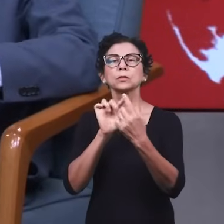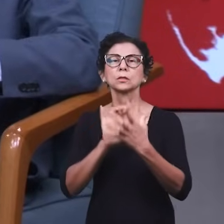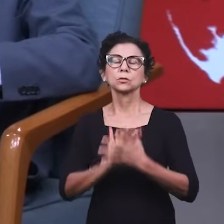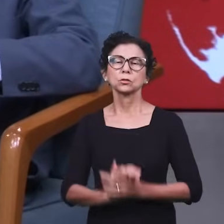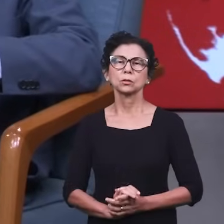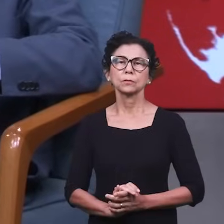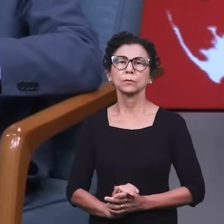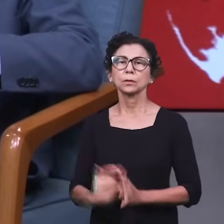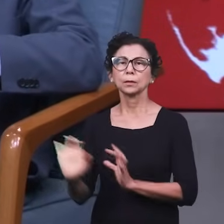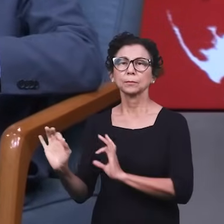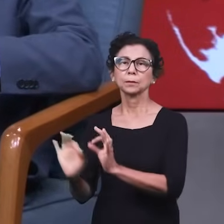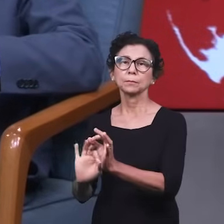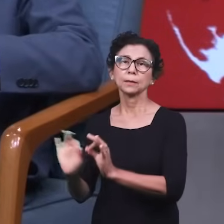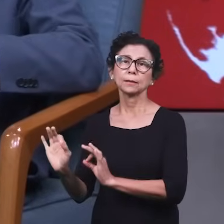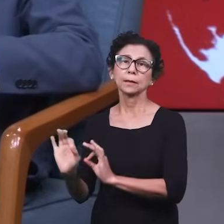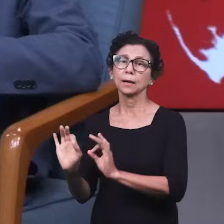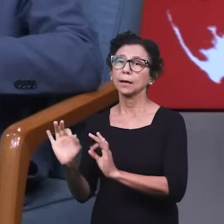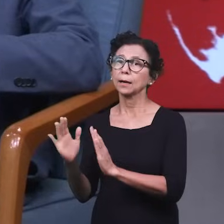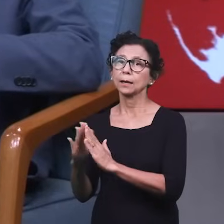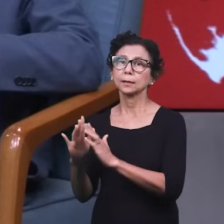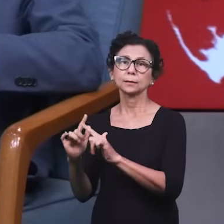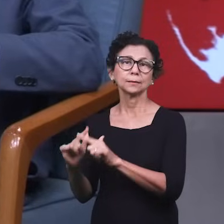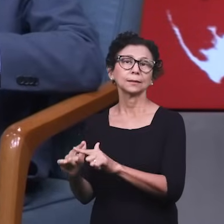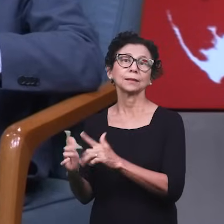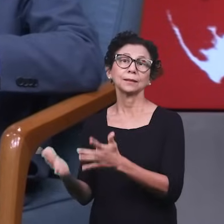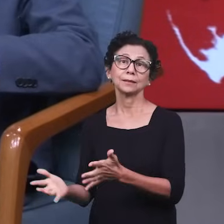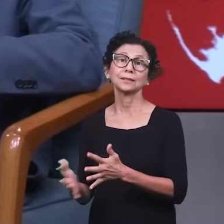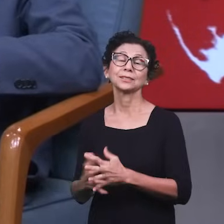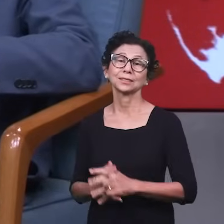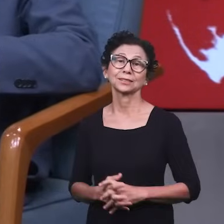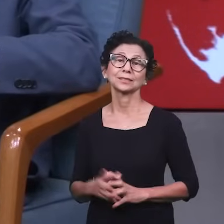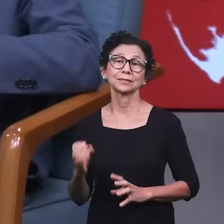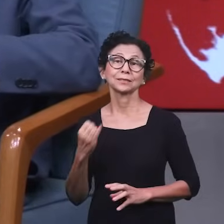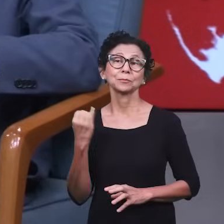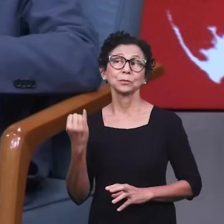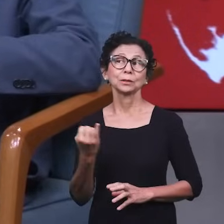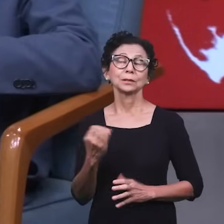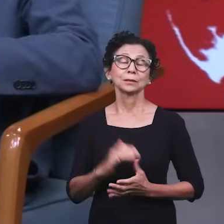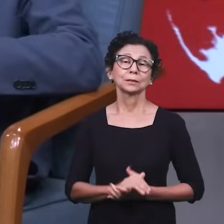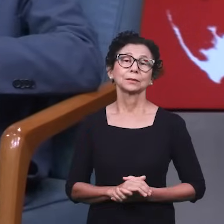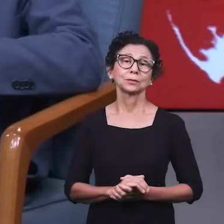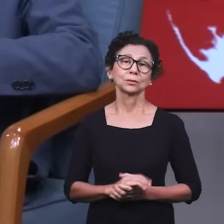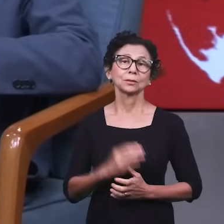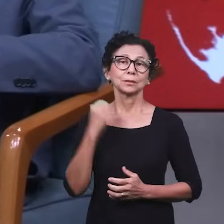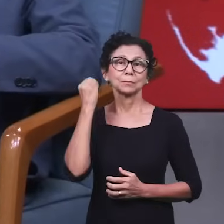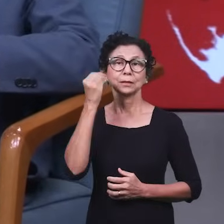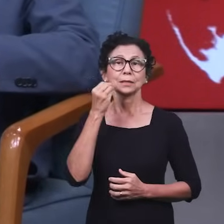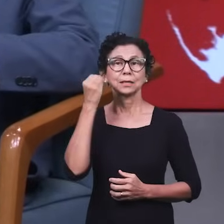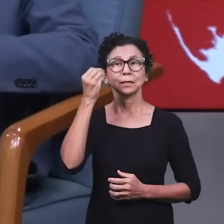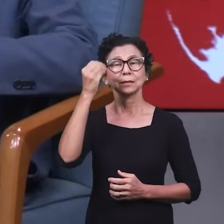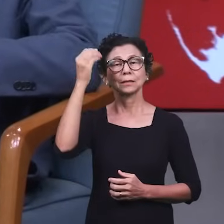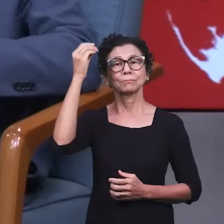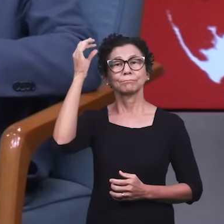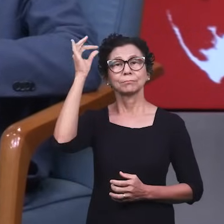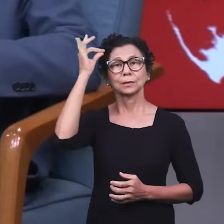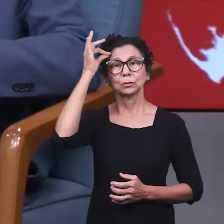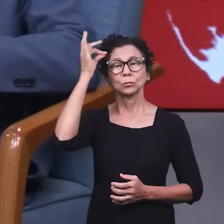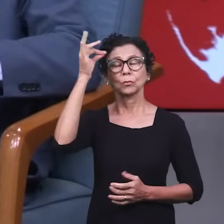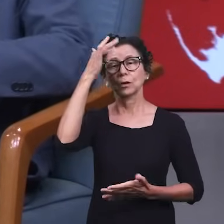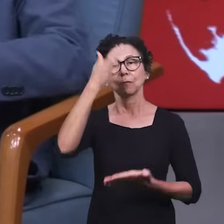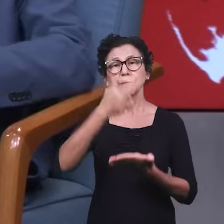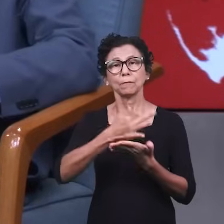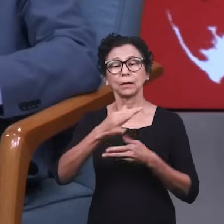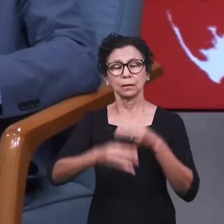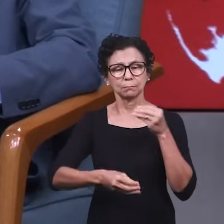dom espiritual na vida da igreja é o preparo dela. É por isso que é para a edificação.